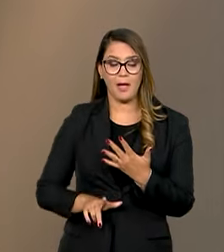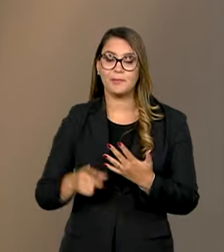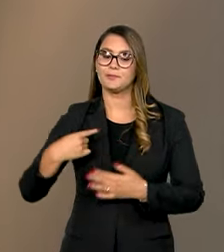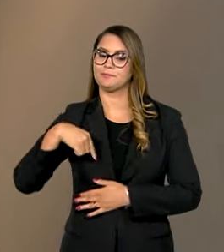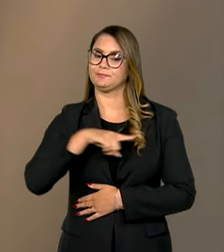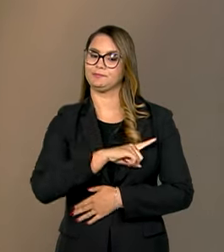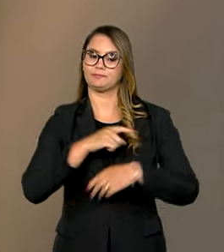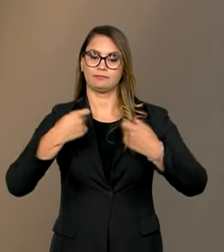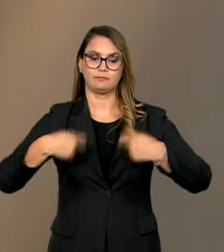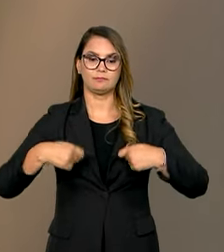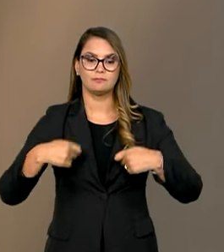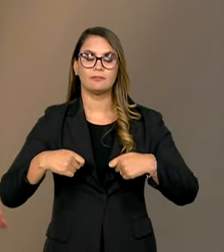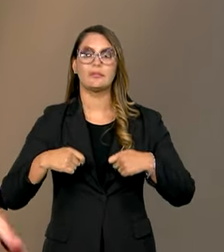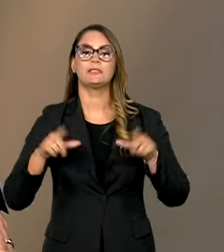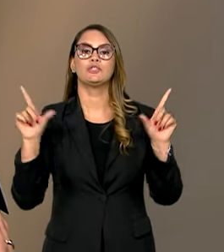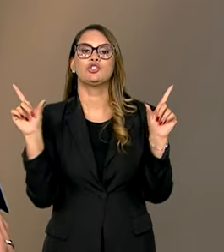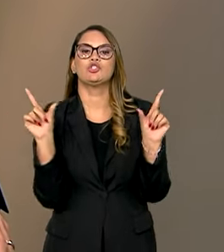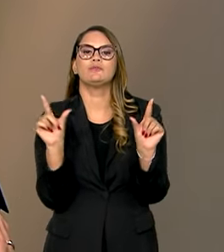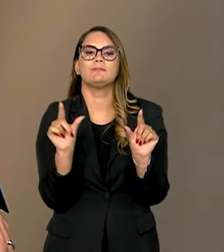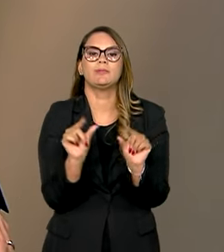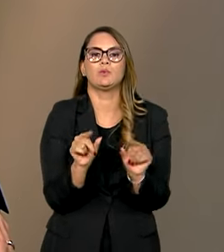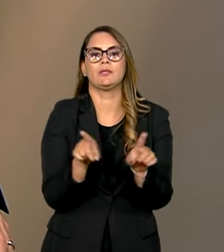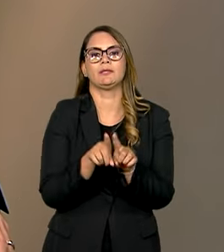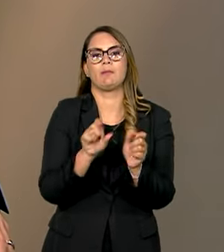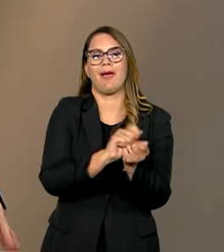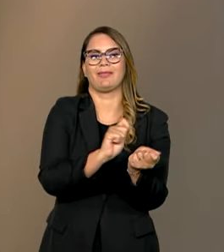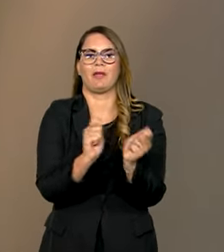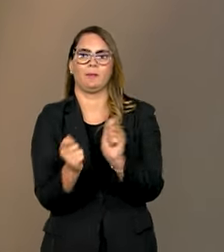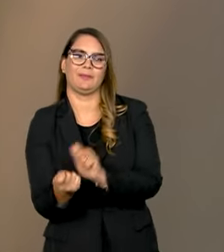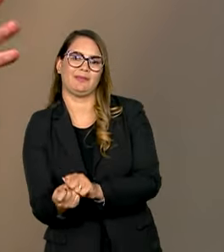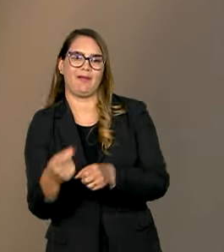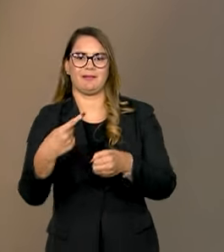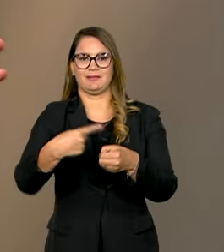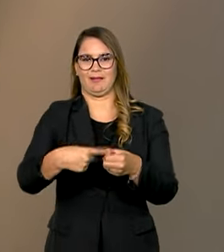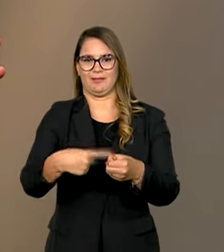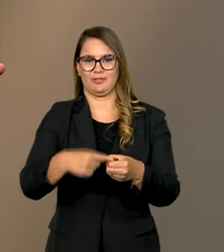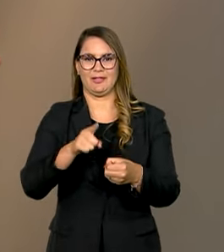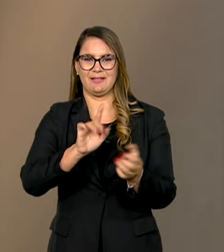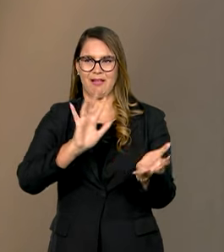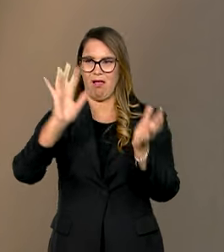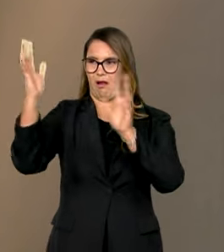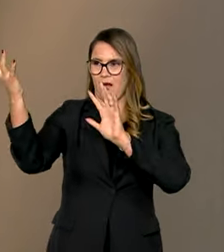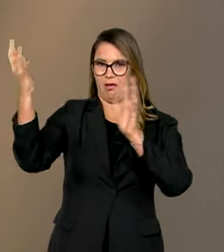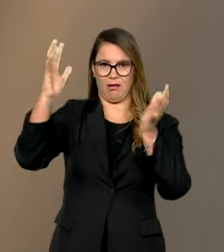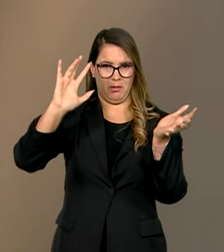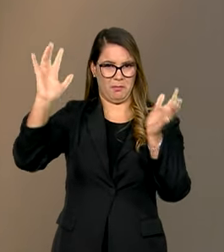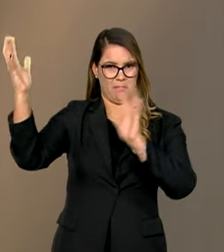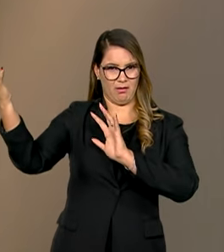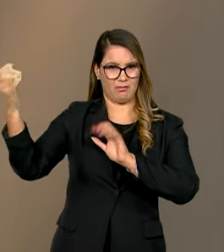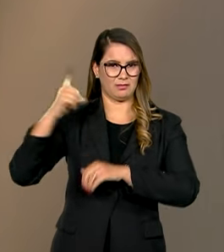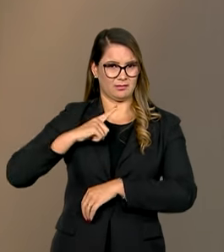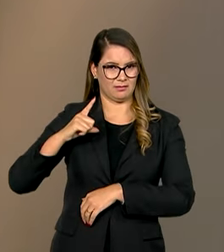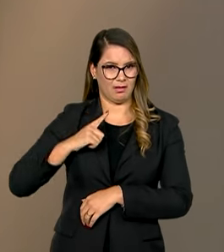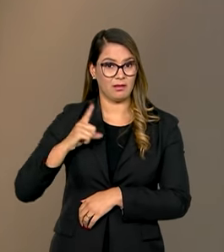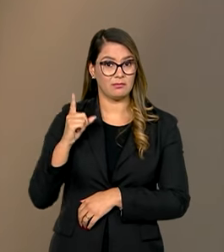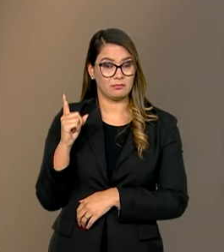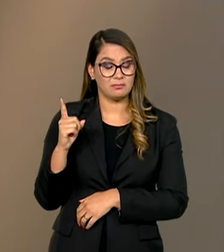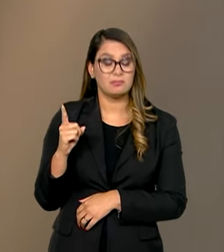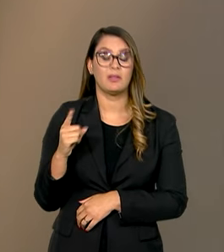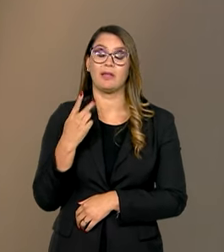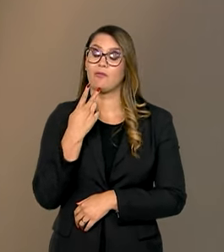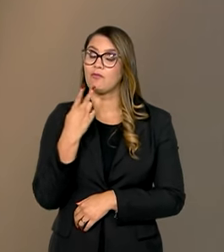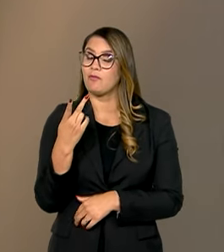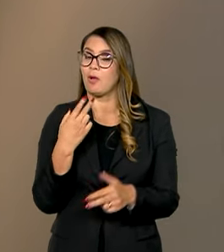precisa tratar da mitigação e a adaptação das nossas cidades. Esses eventos climáticos, Roberto, eu tenho dito uma